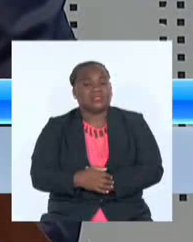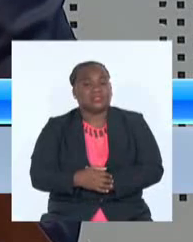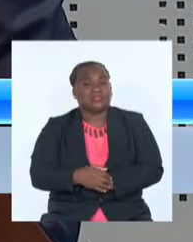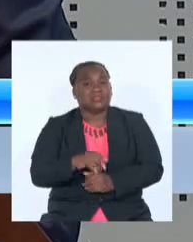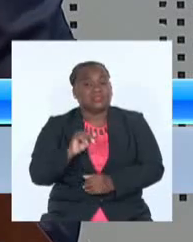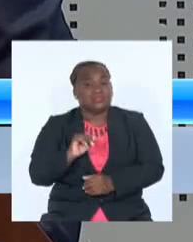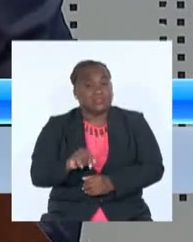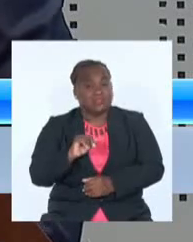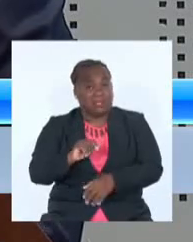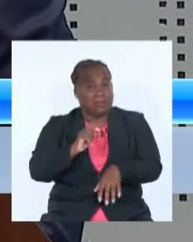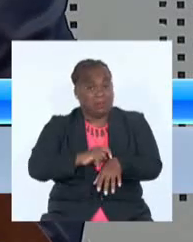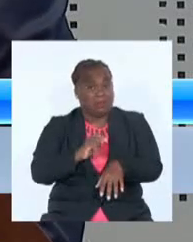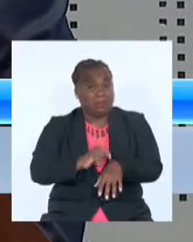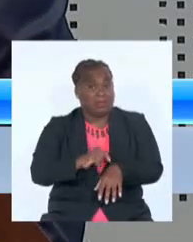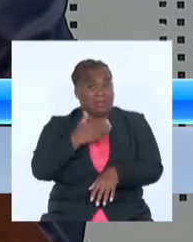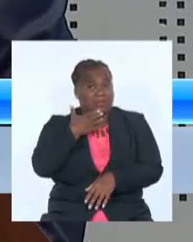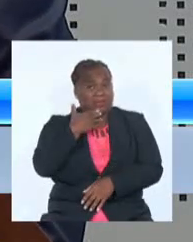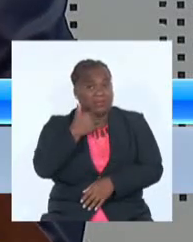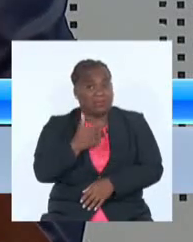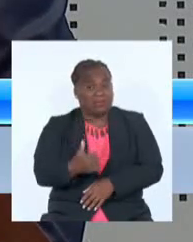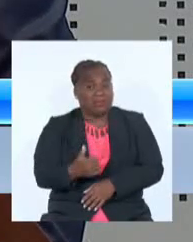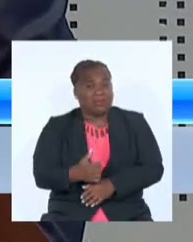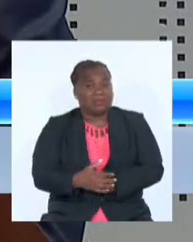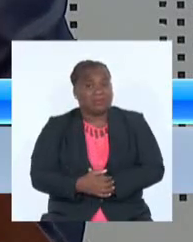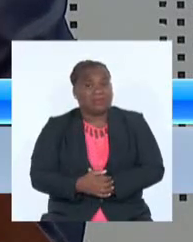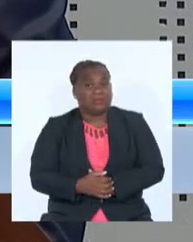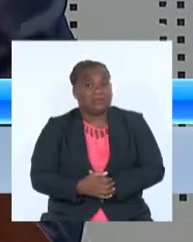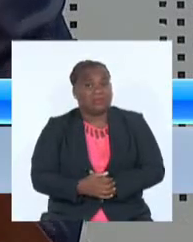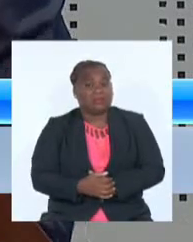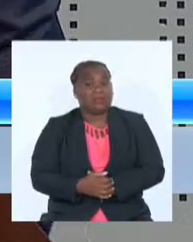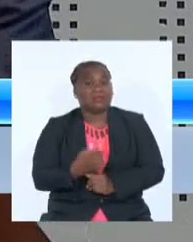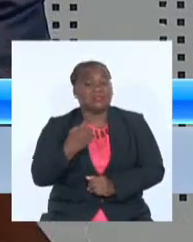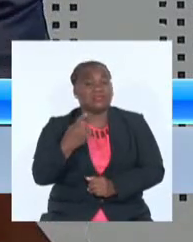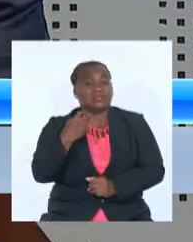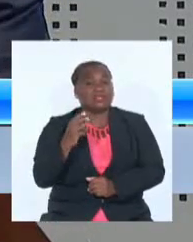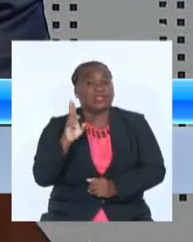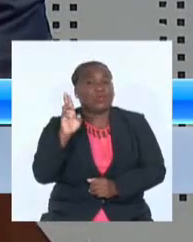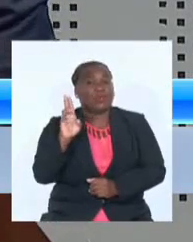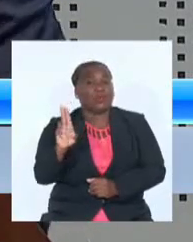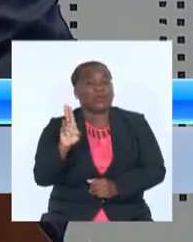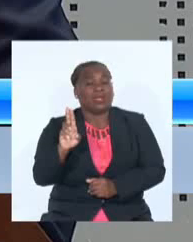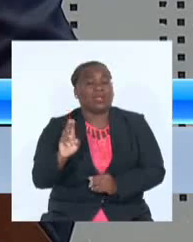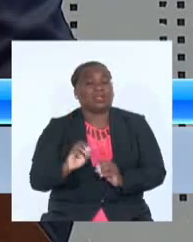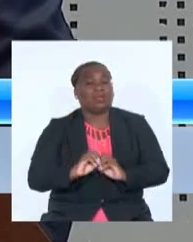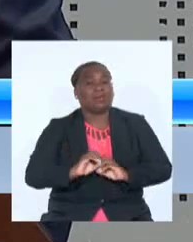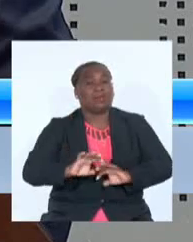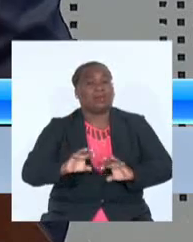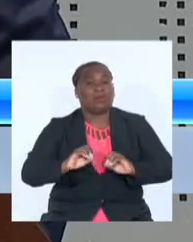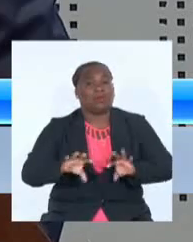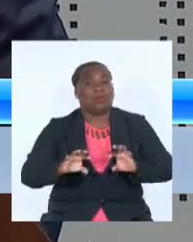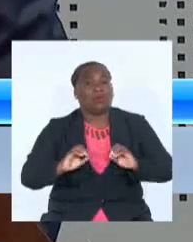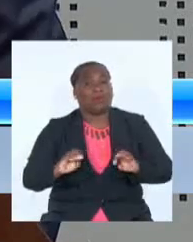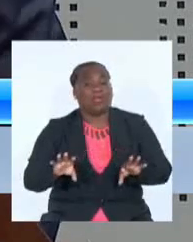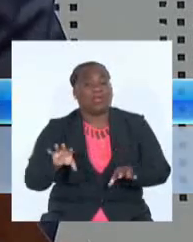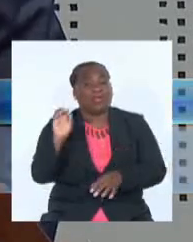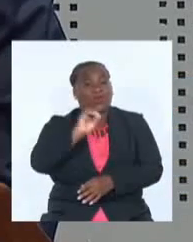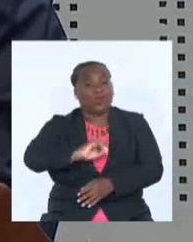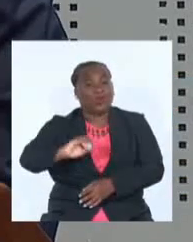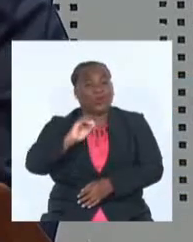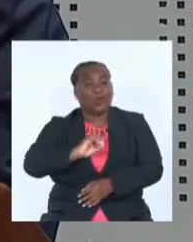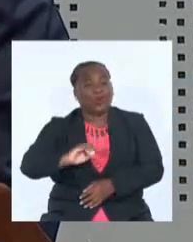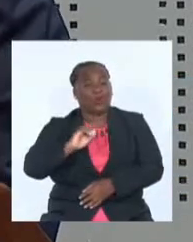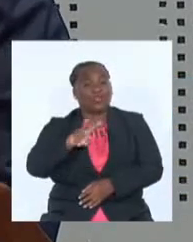oportunamente ênfase nas necessidades urgentes de promover uma ordem internacional